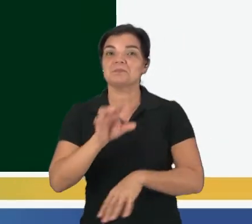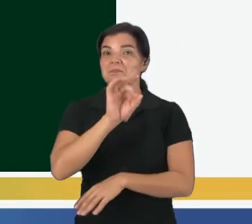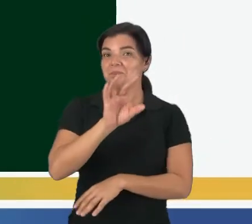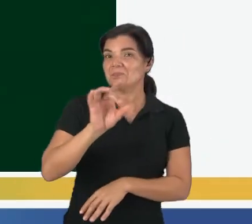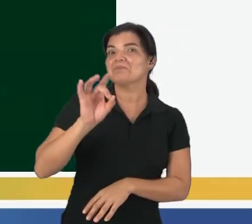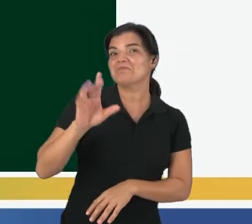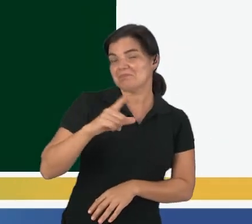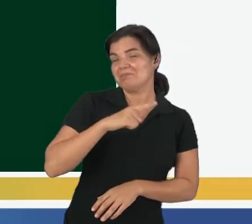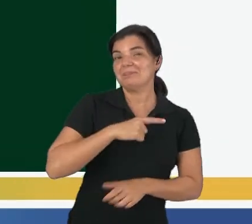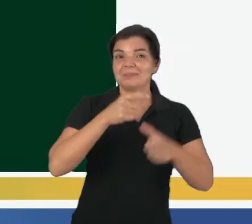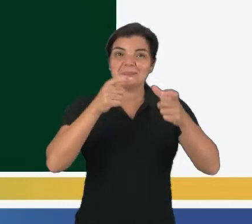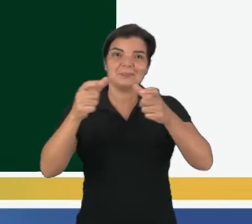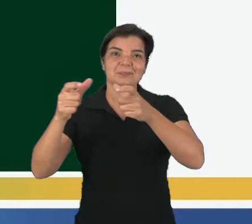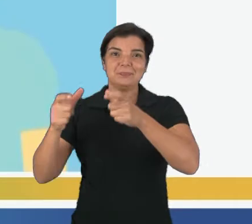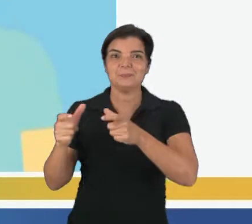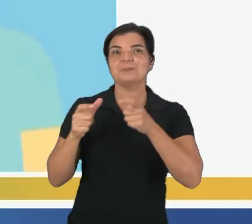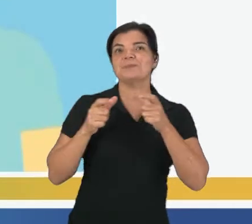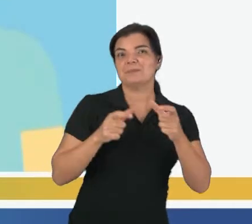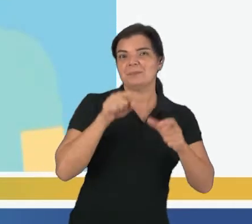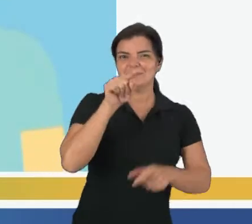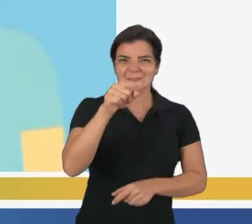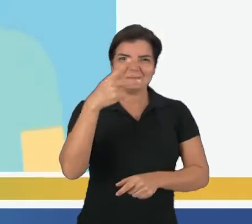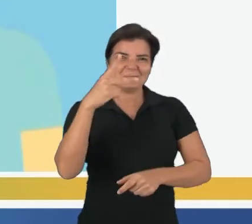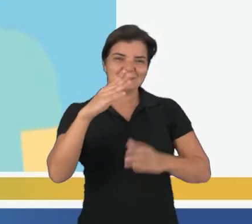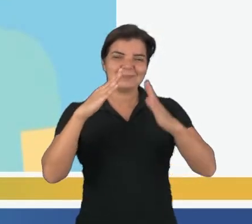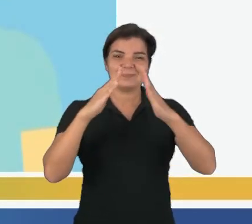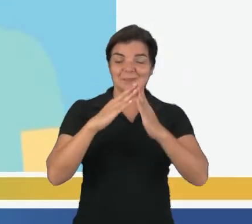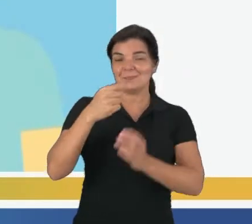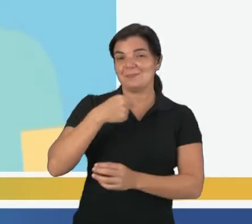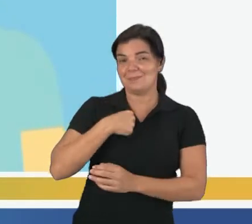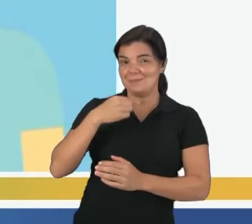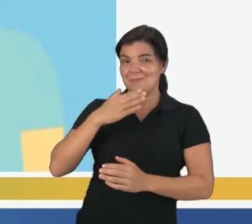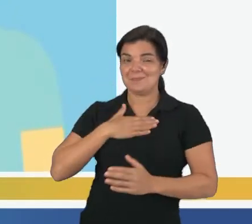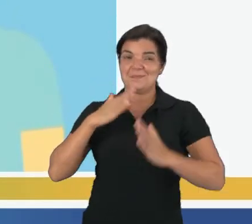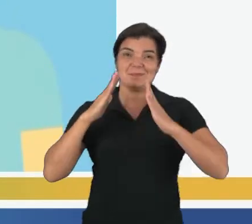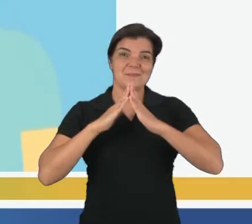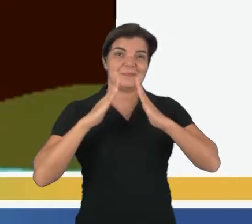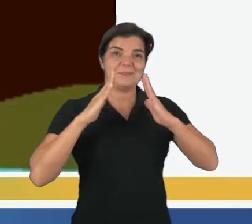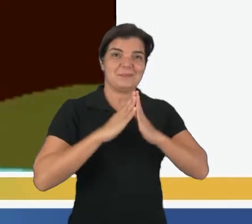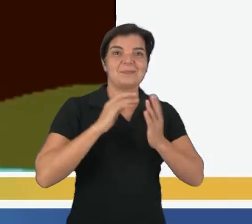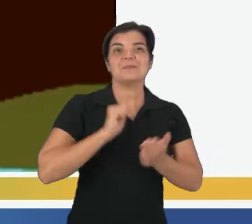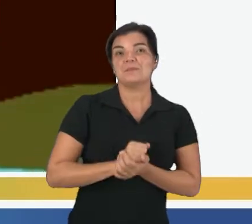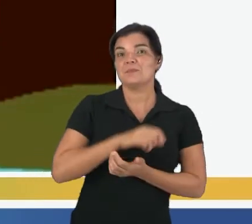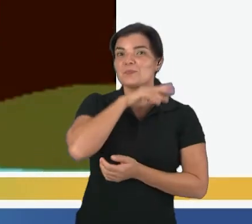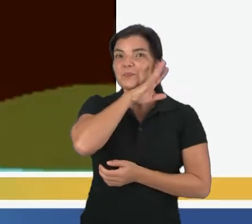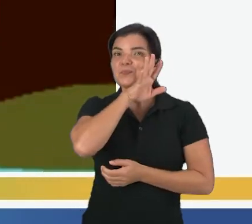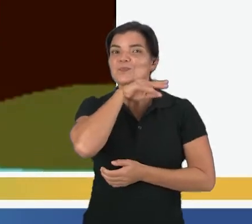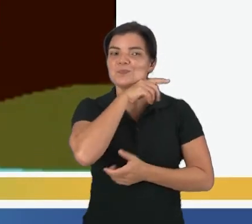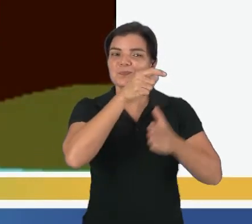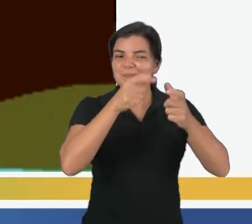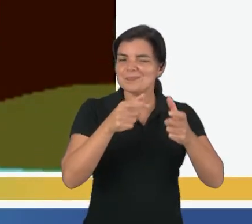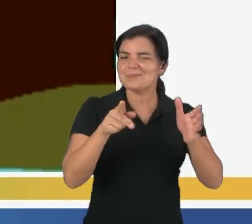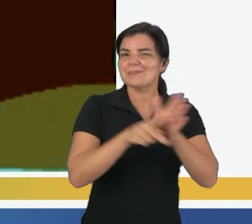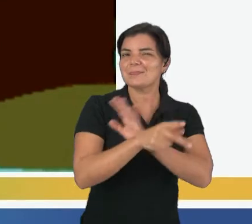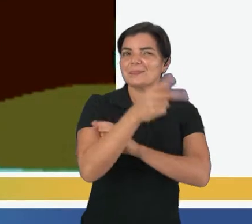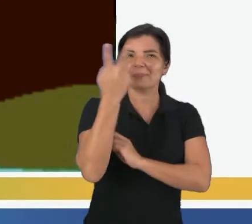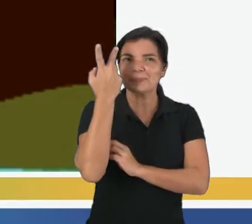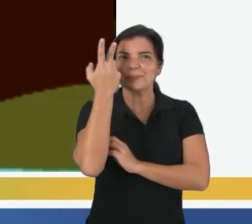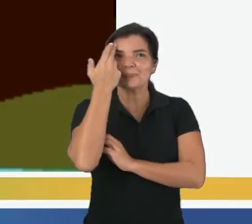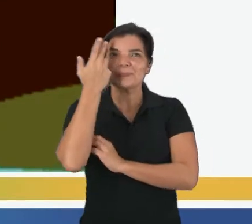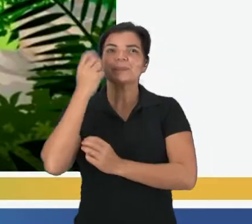Cada um tem o seu lugar. Você na sua casa, eu na minha casa e o bicho no seu